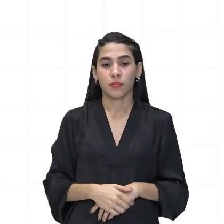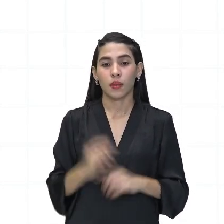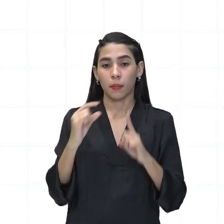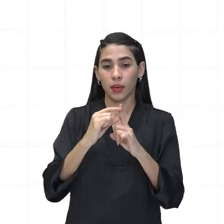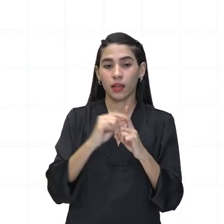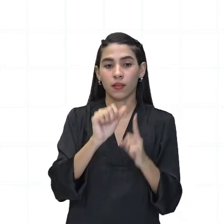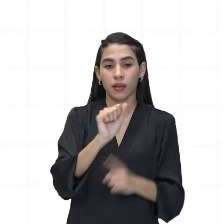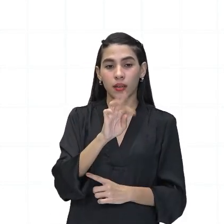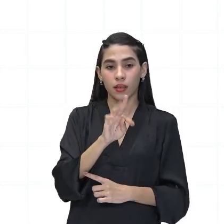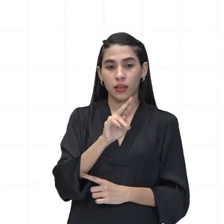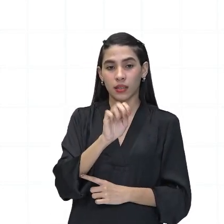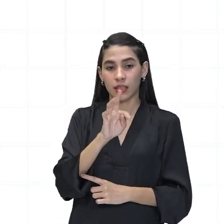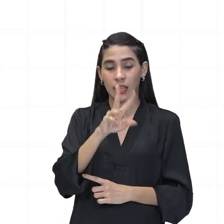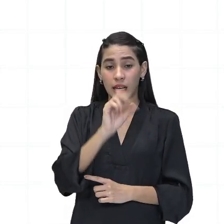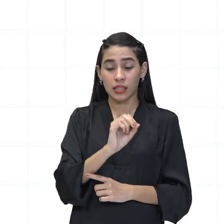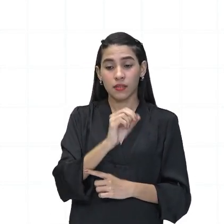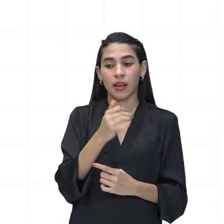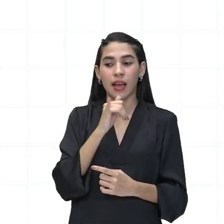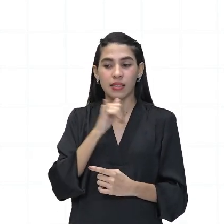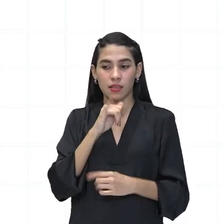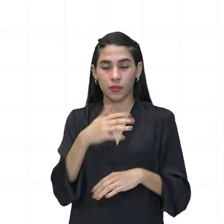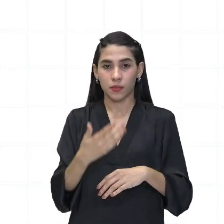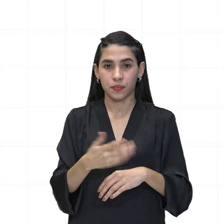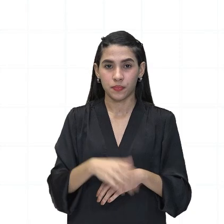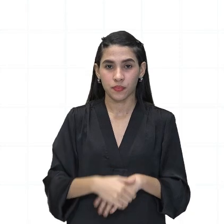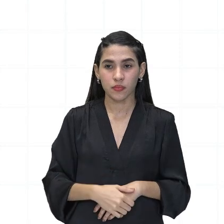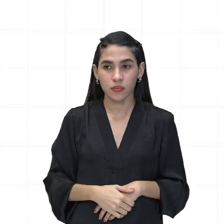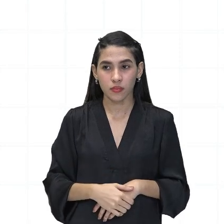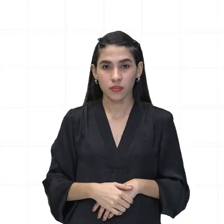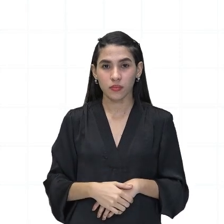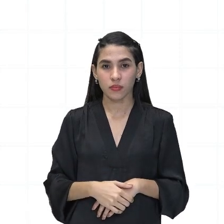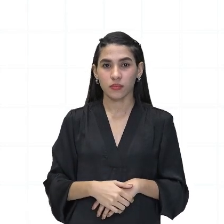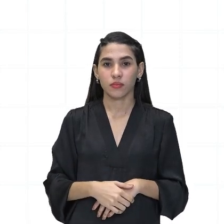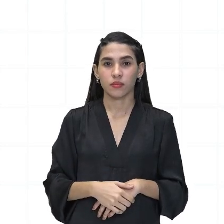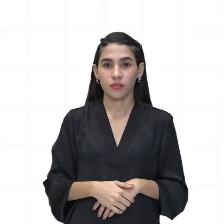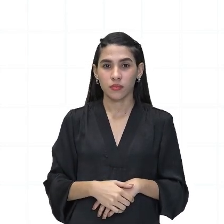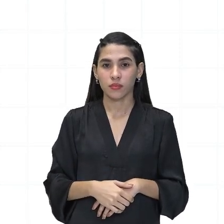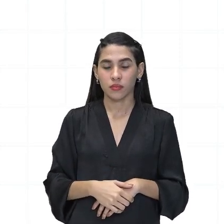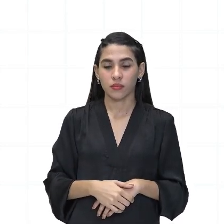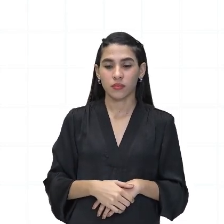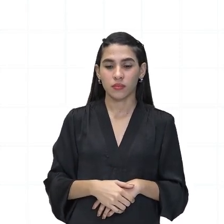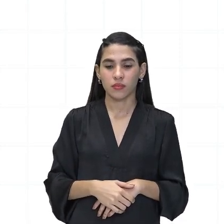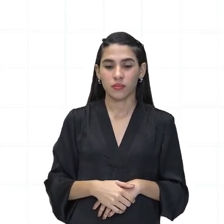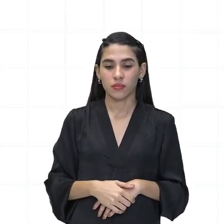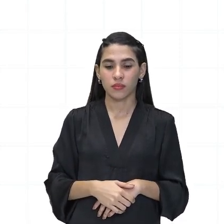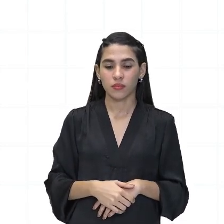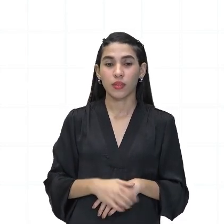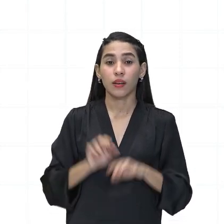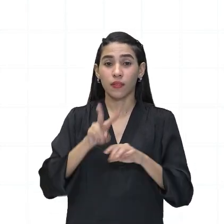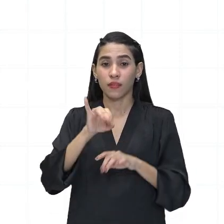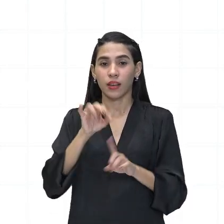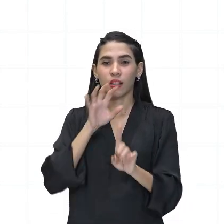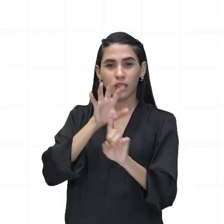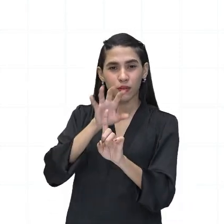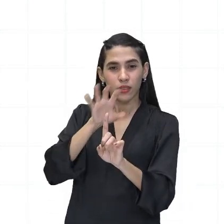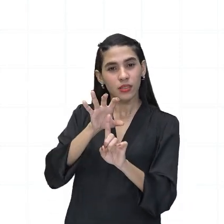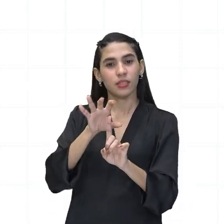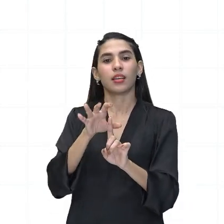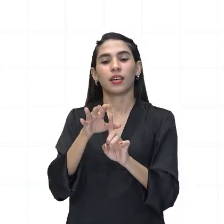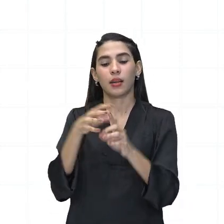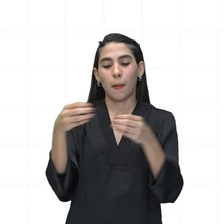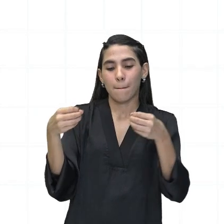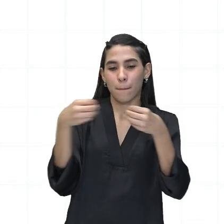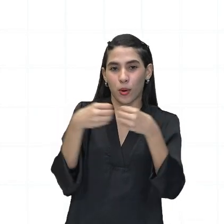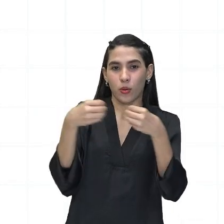atrativa, é o que vai puxar, vamos dizer assim, né? Vai puxar, vai atrair o pronome para próximo dele